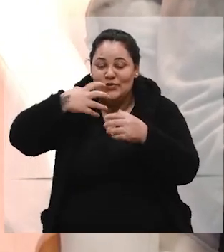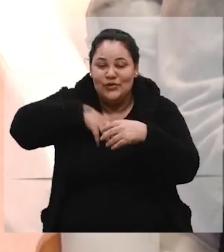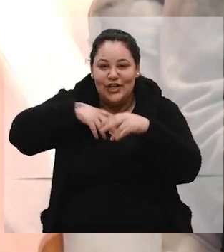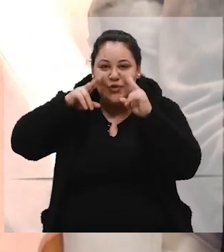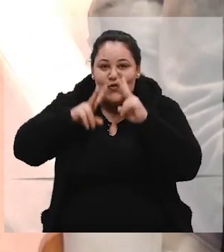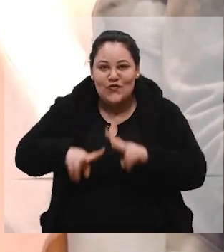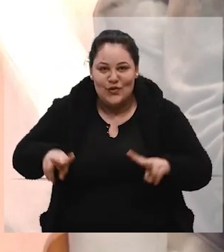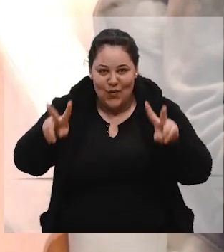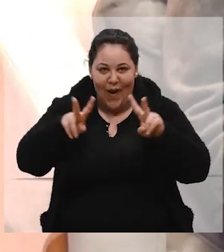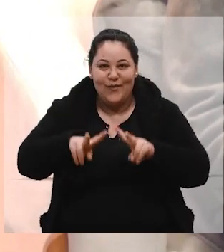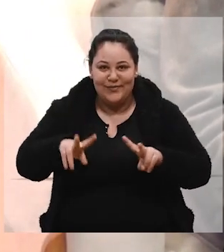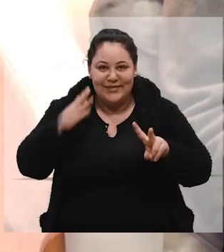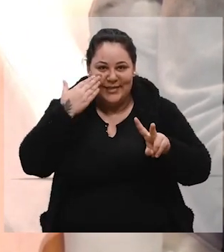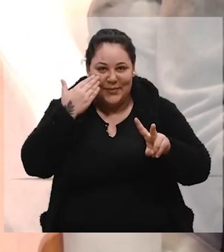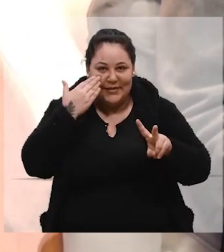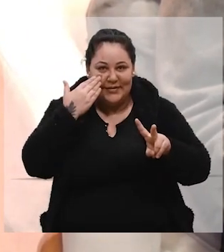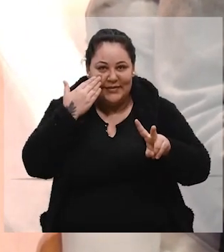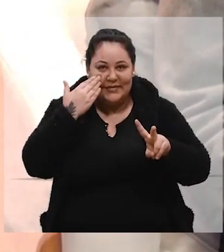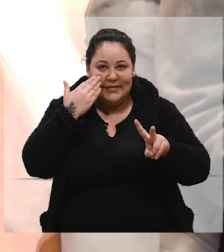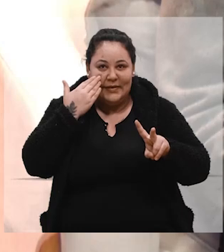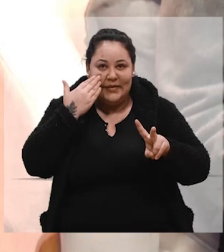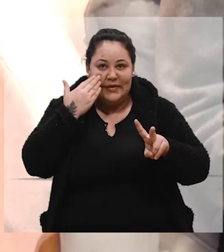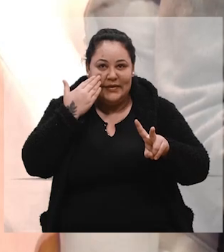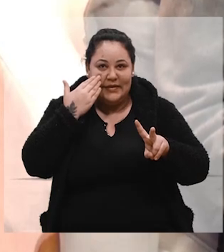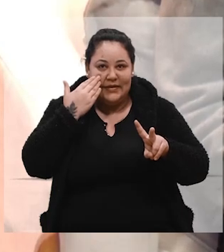é de forma visual, para que ele consiga...